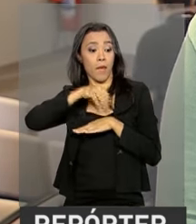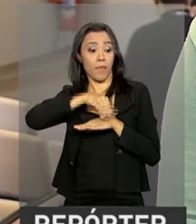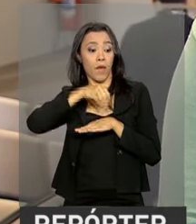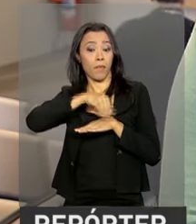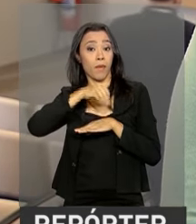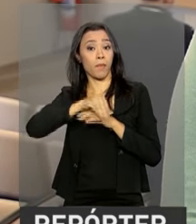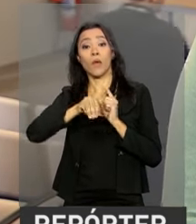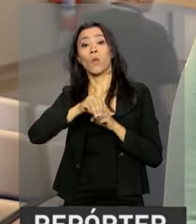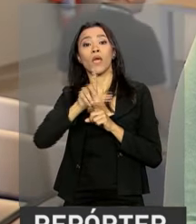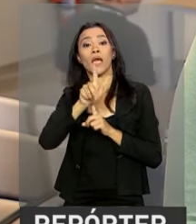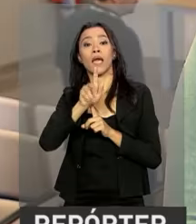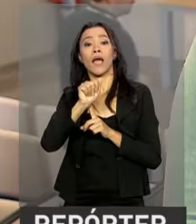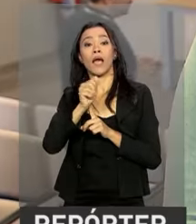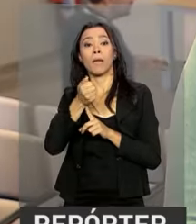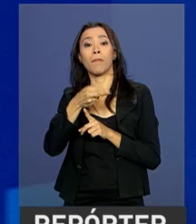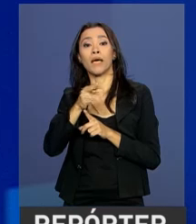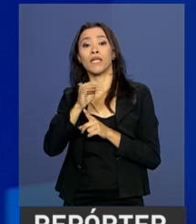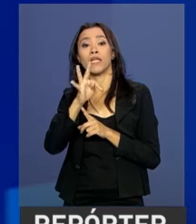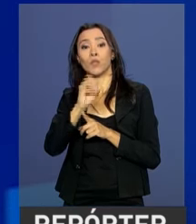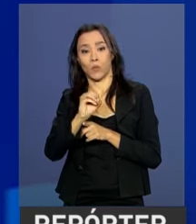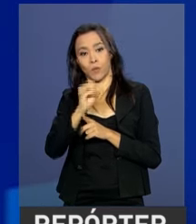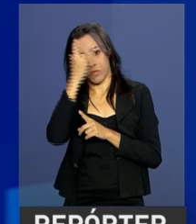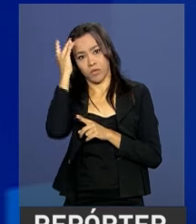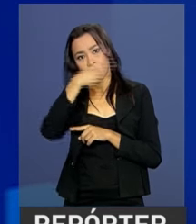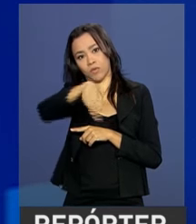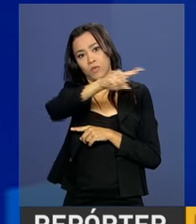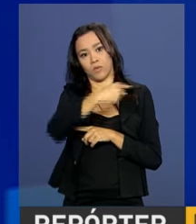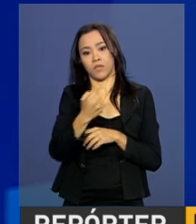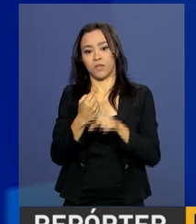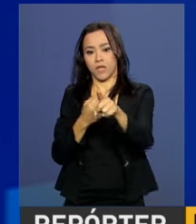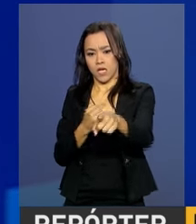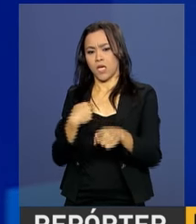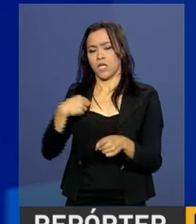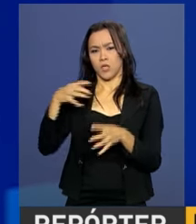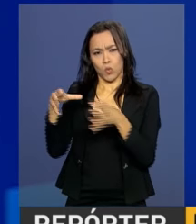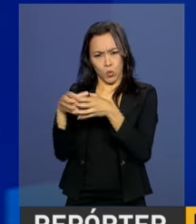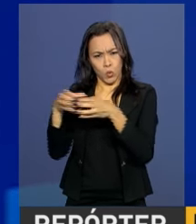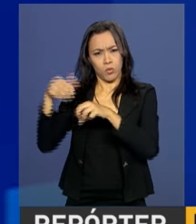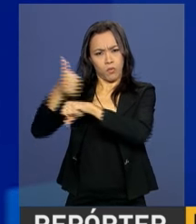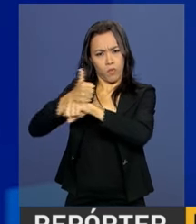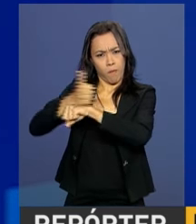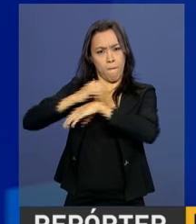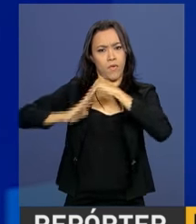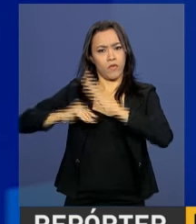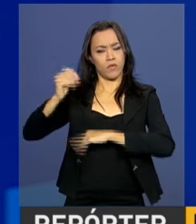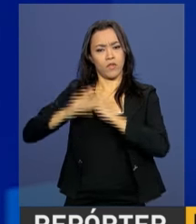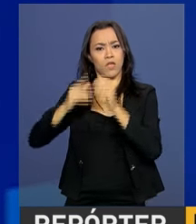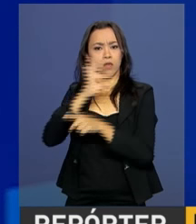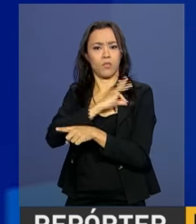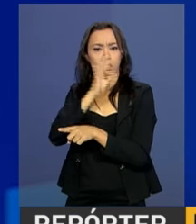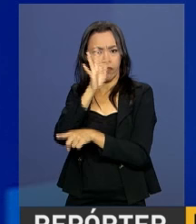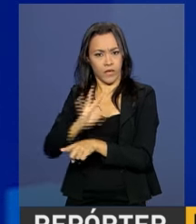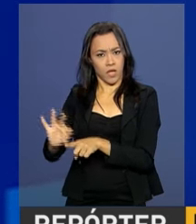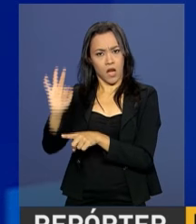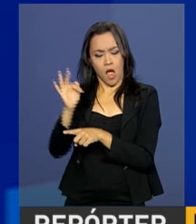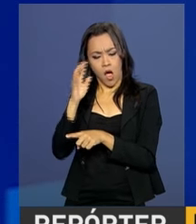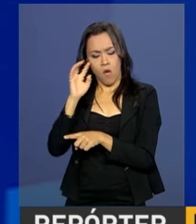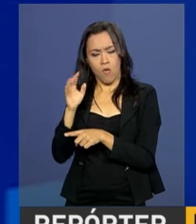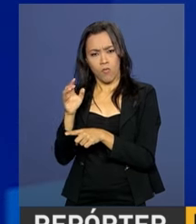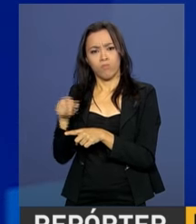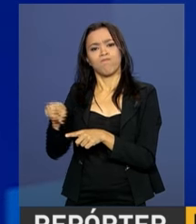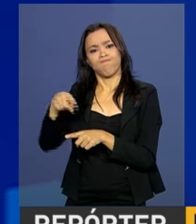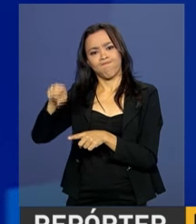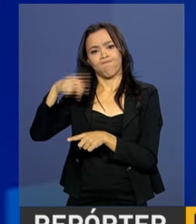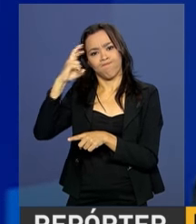das provas aos candidatos. A partir de um trabalho de inteligência desenvolvido pela Polícia Federal, fortemente pela nossa divisão, pela nossa